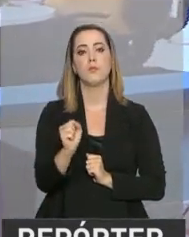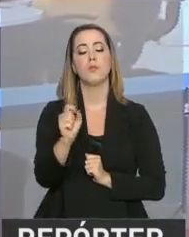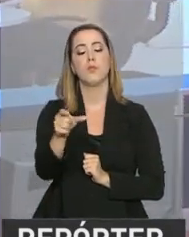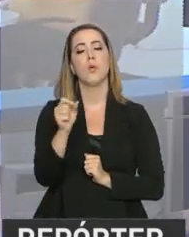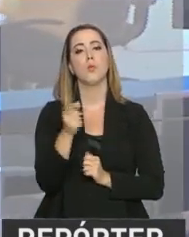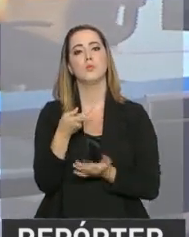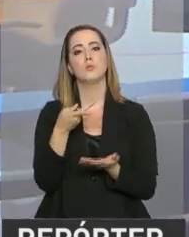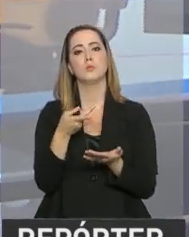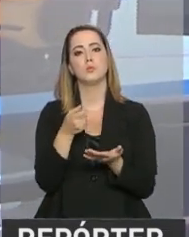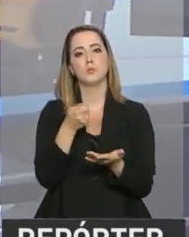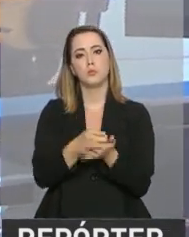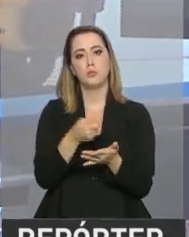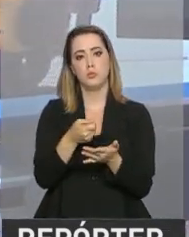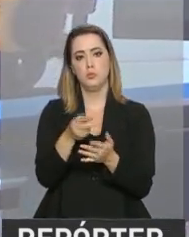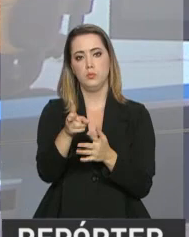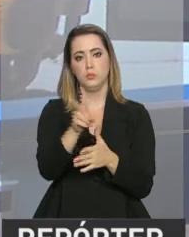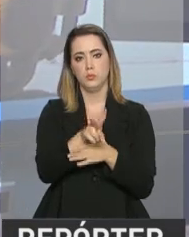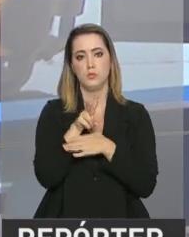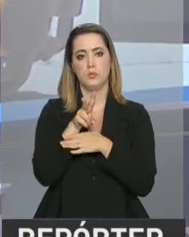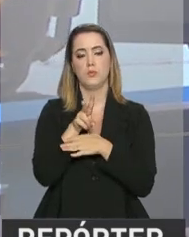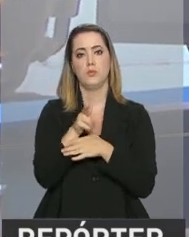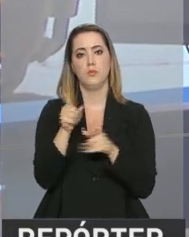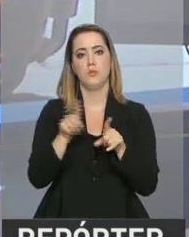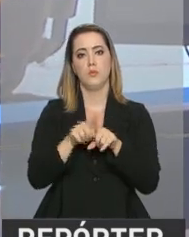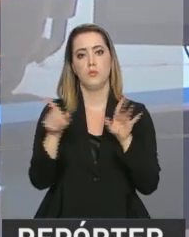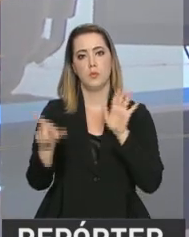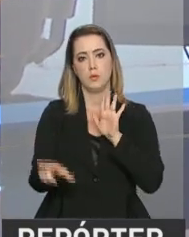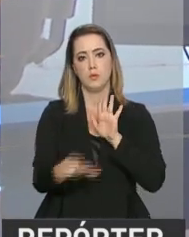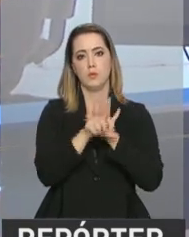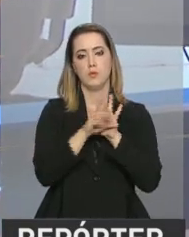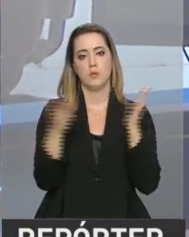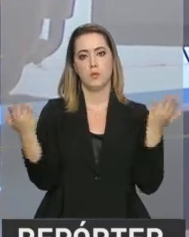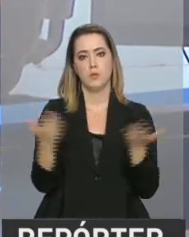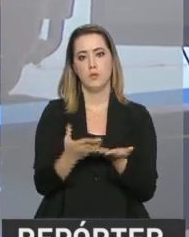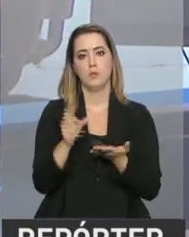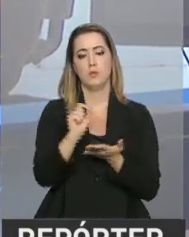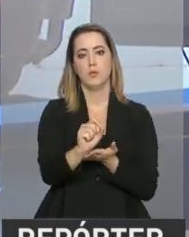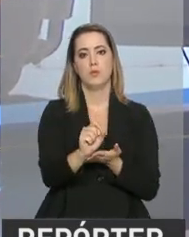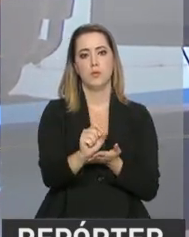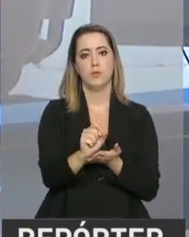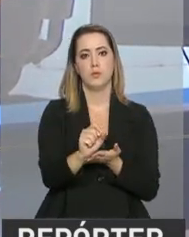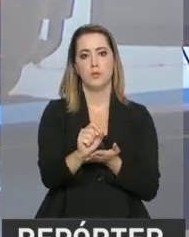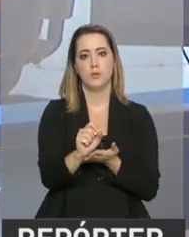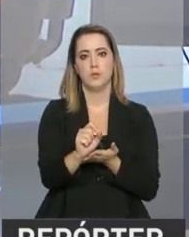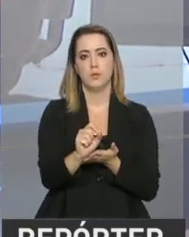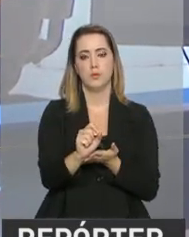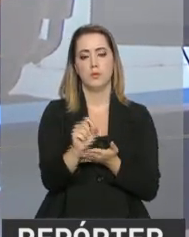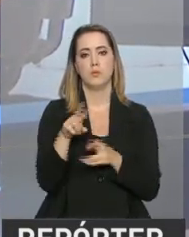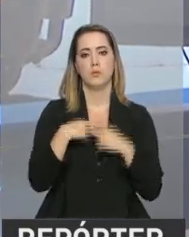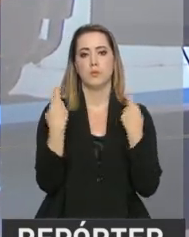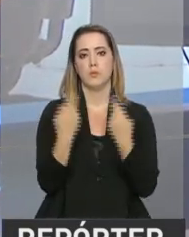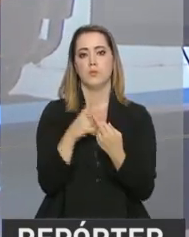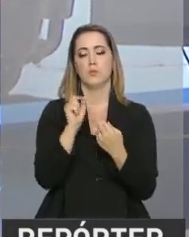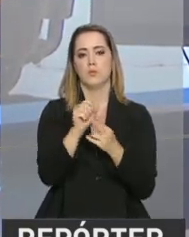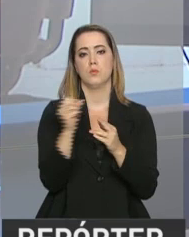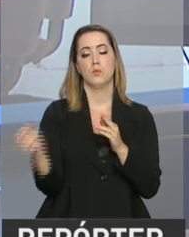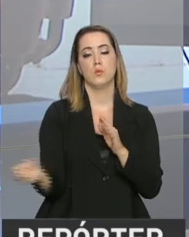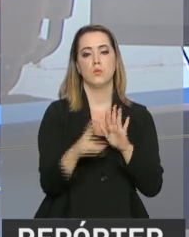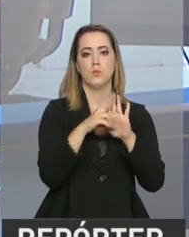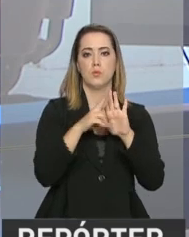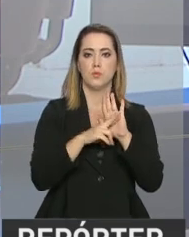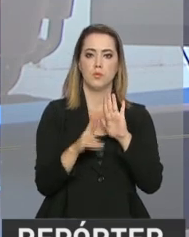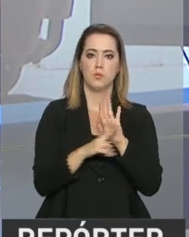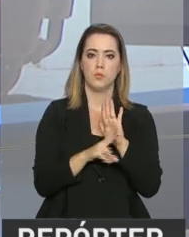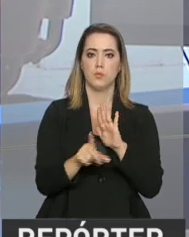empréstimo consignado a lei é de Março mas hoje o Concílio curador do FGTS FGTS se reuniu para definir as